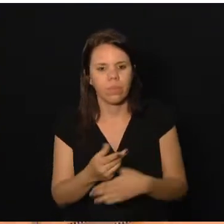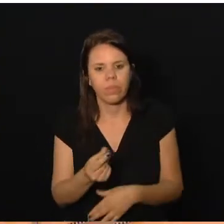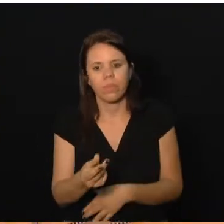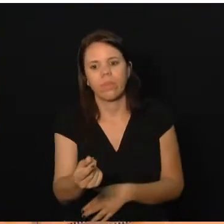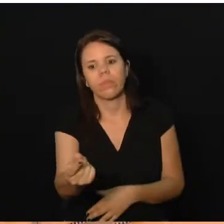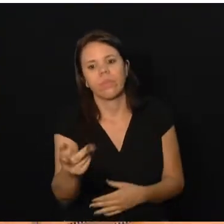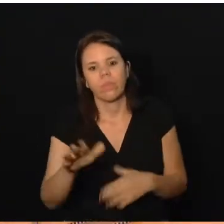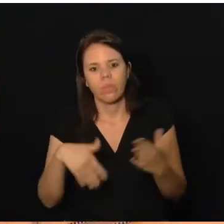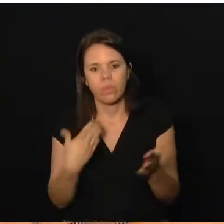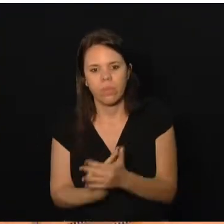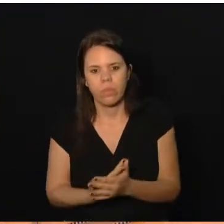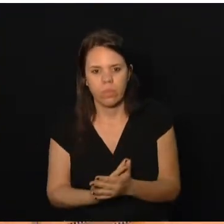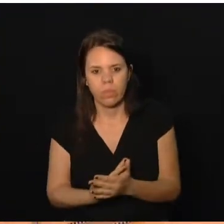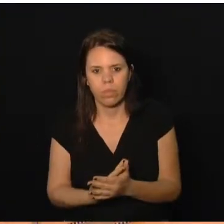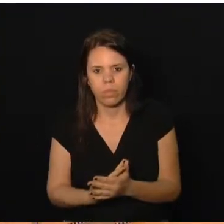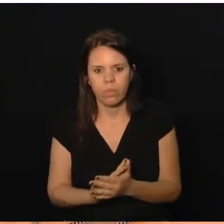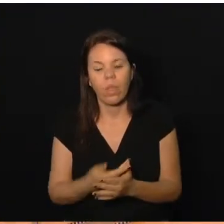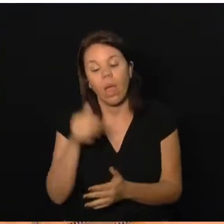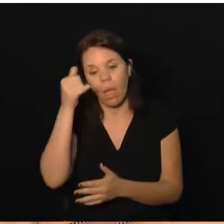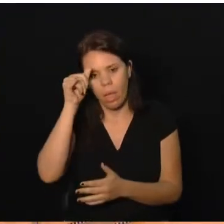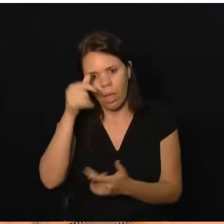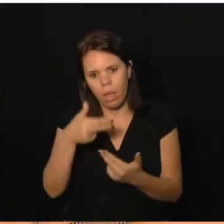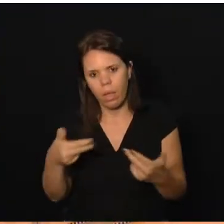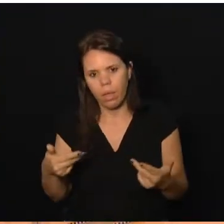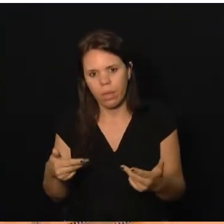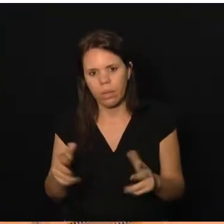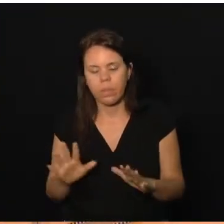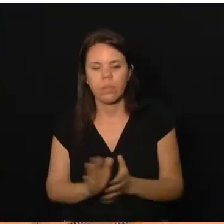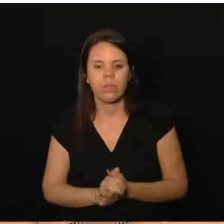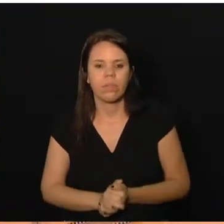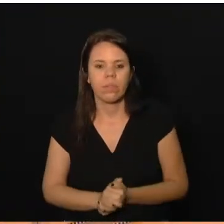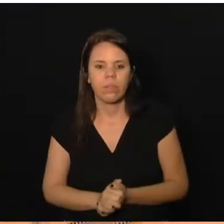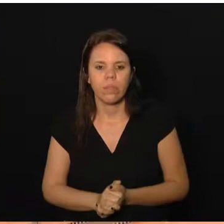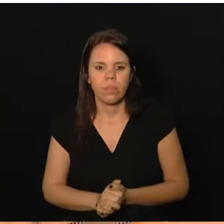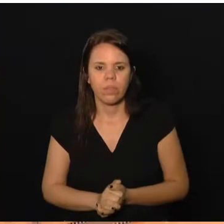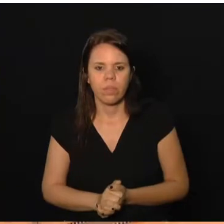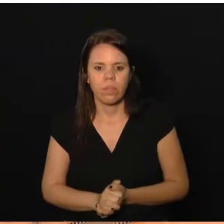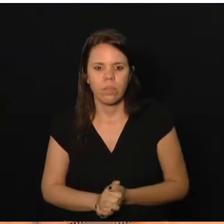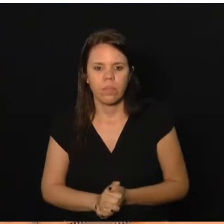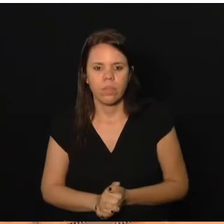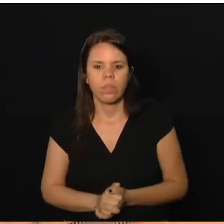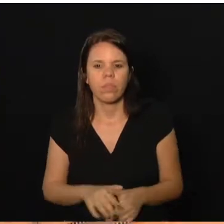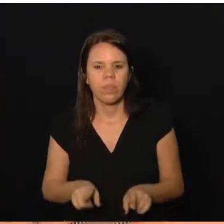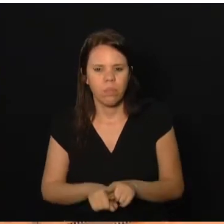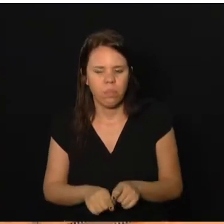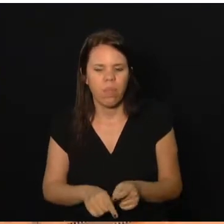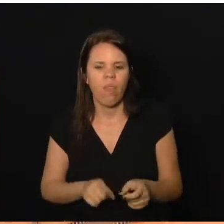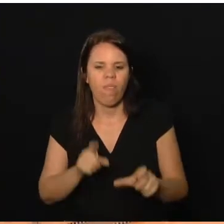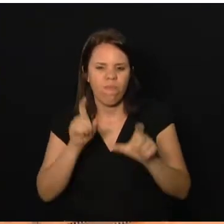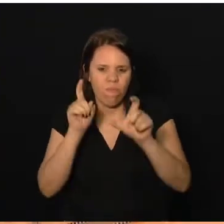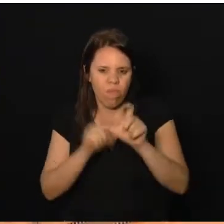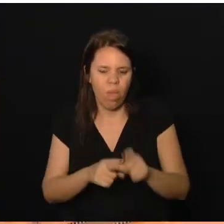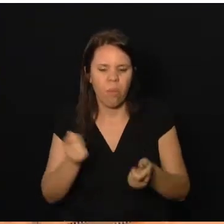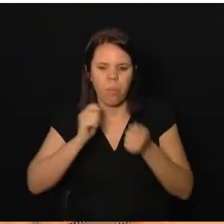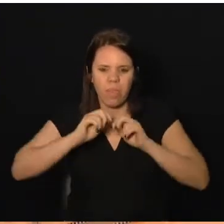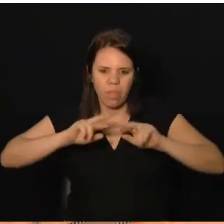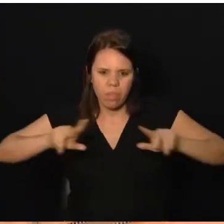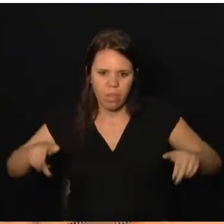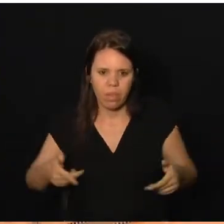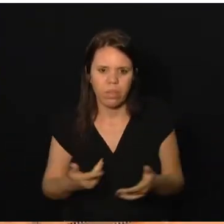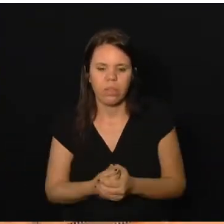contínuo. Até aí é prevenção. Uso abusivo e dependência química já entra no processo de